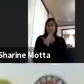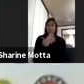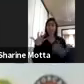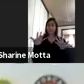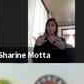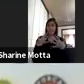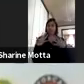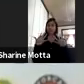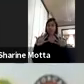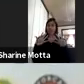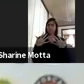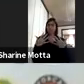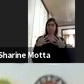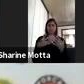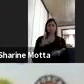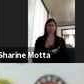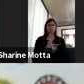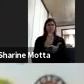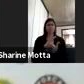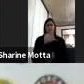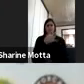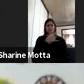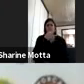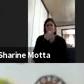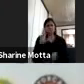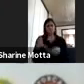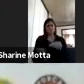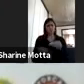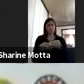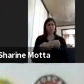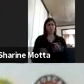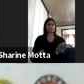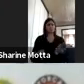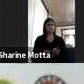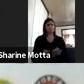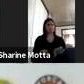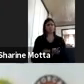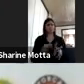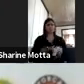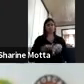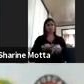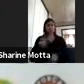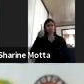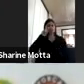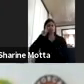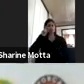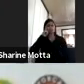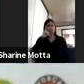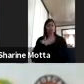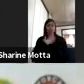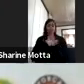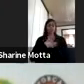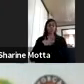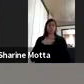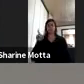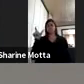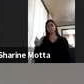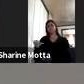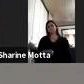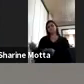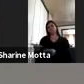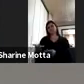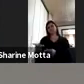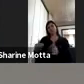de uma forma assim totalmente lúcida. Por isso, contamos com você aqui todos os dias. João, até amanhã. Muito obrigada.